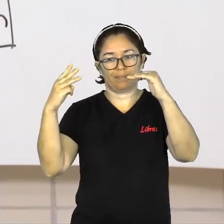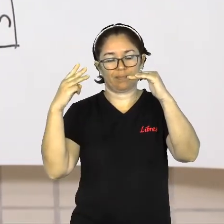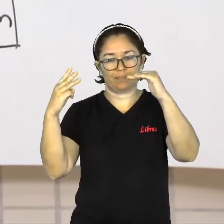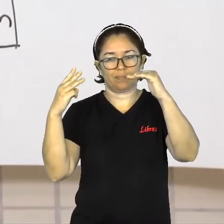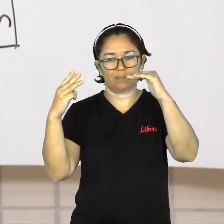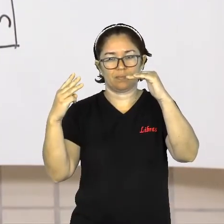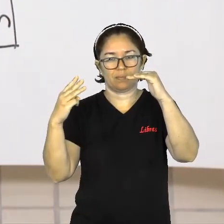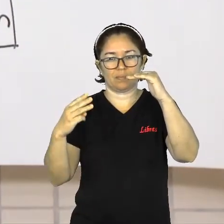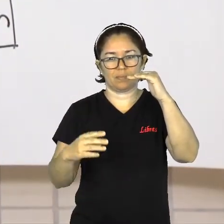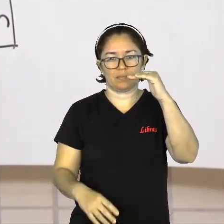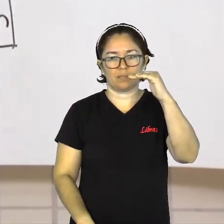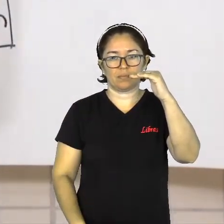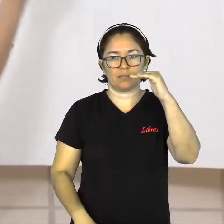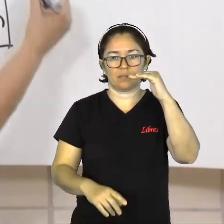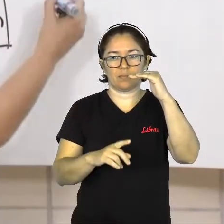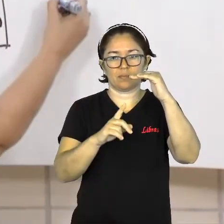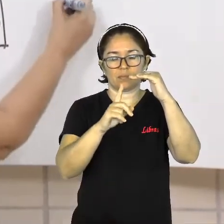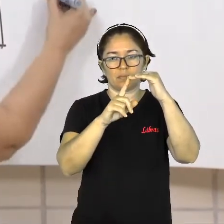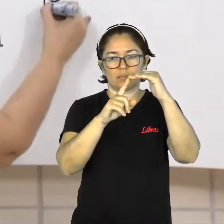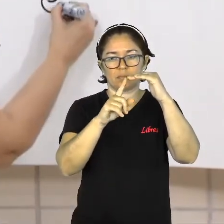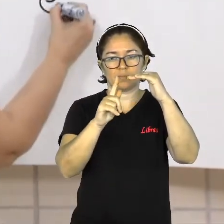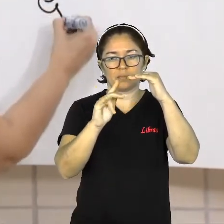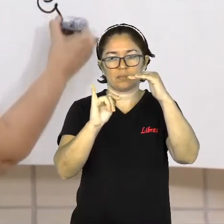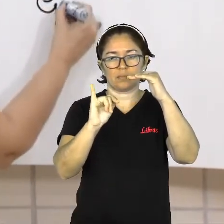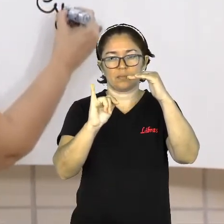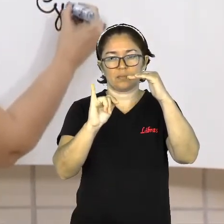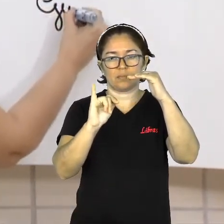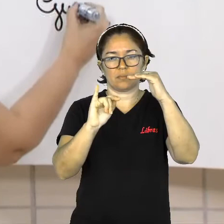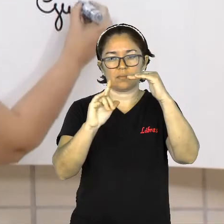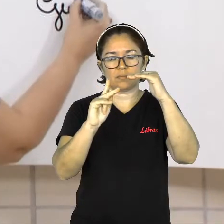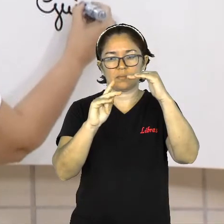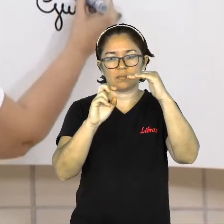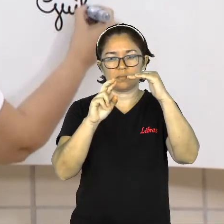Então, o próximo é o Guilherme.